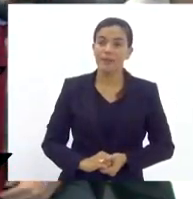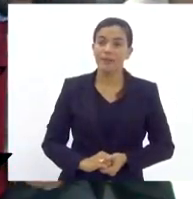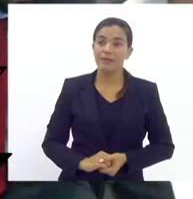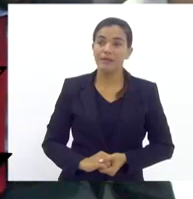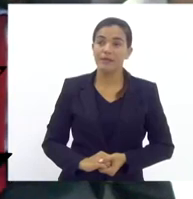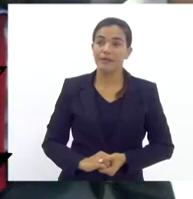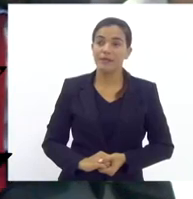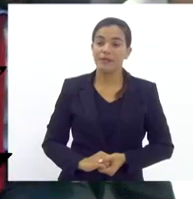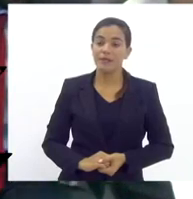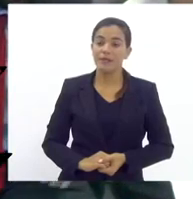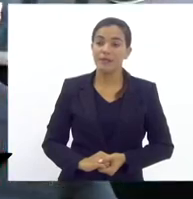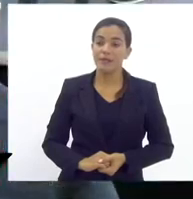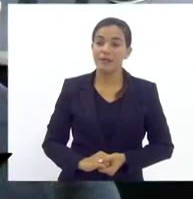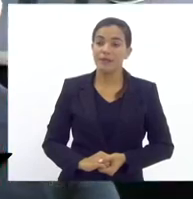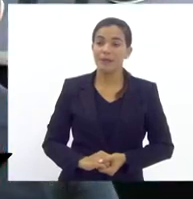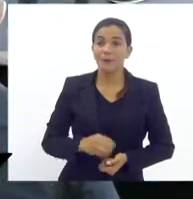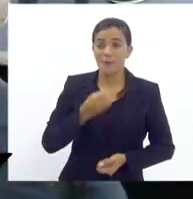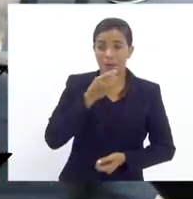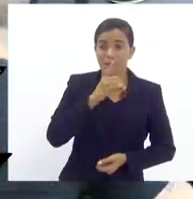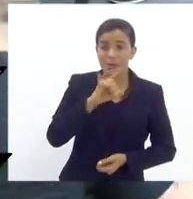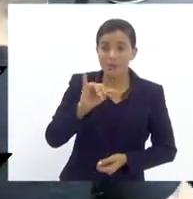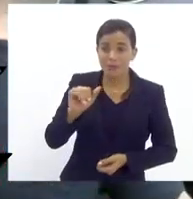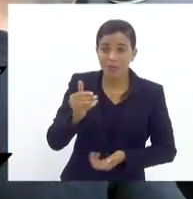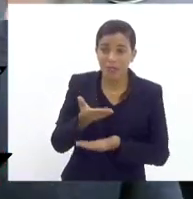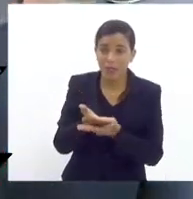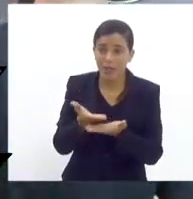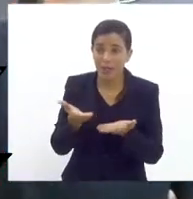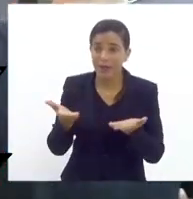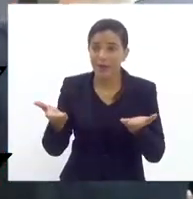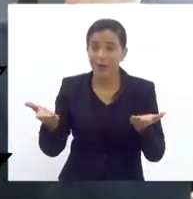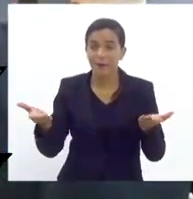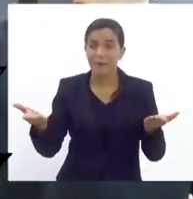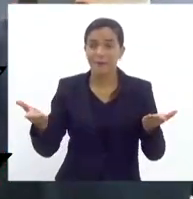o primeiro Bom dia todo mundo